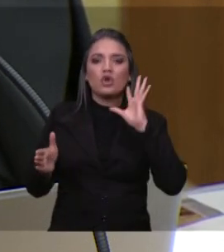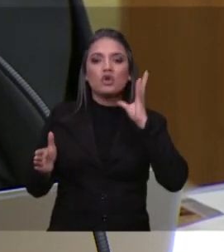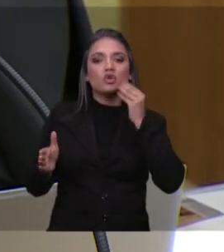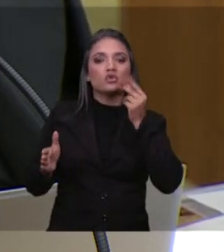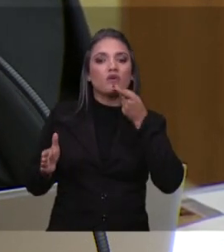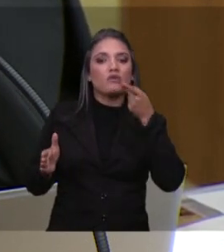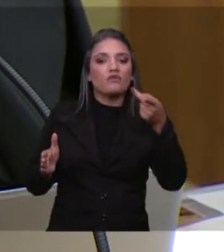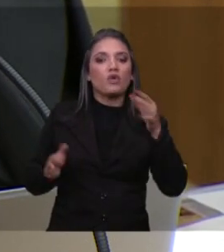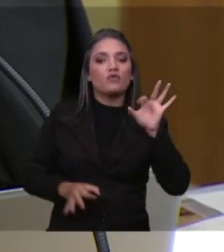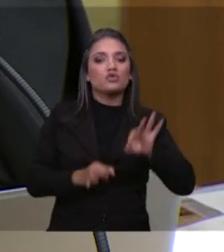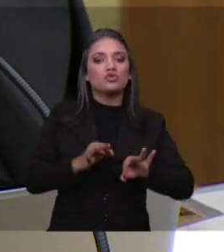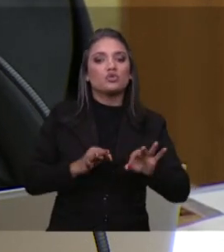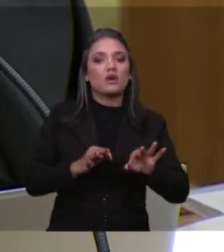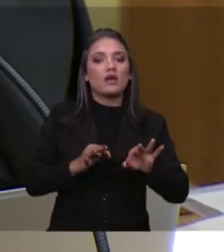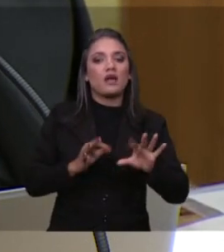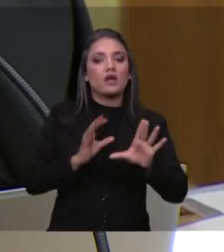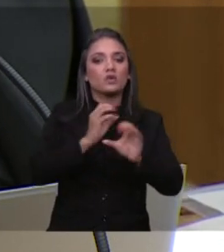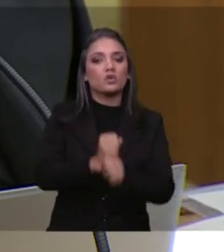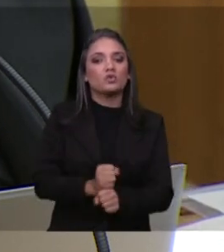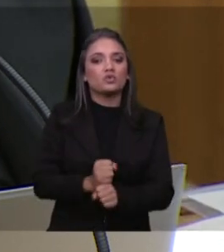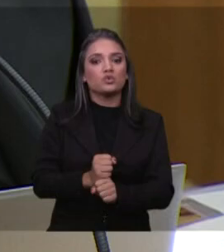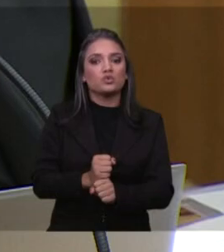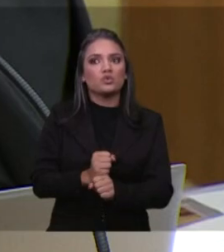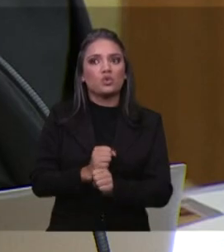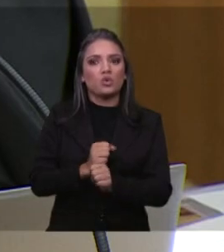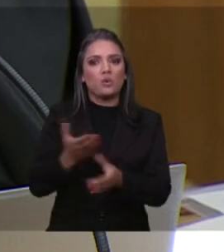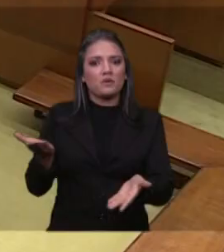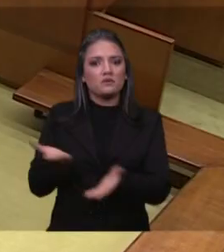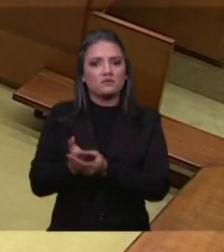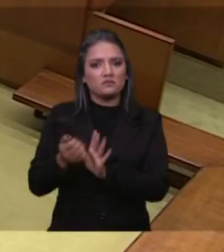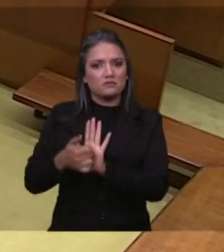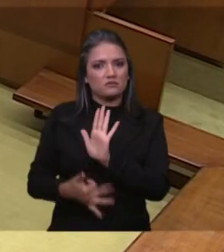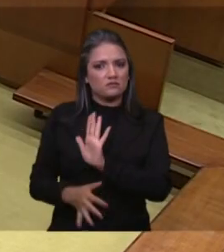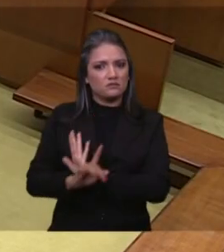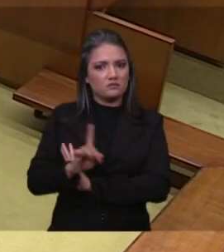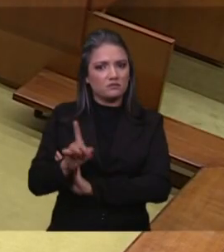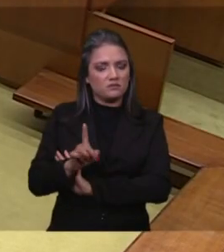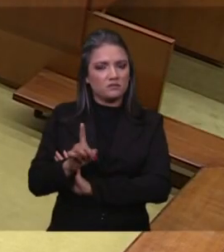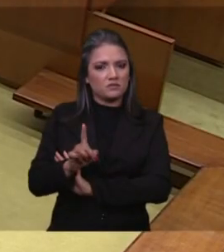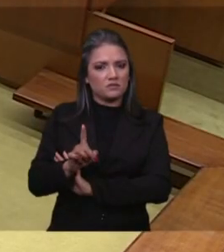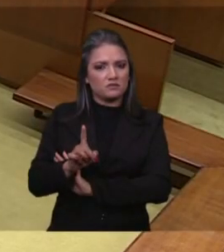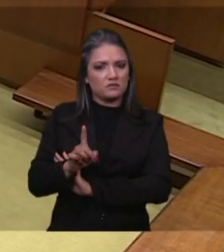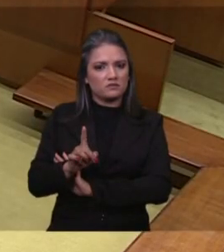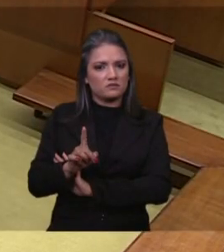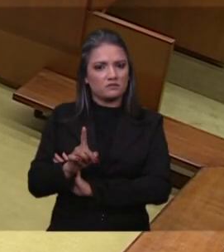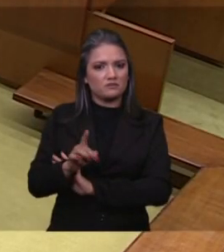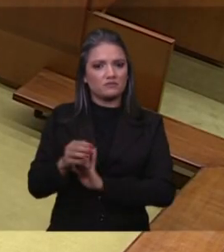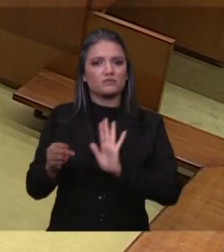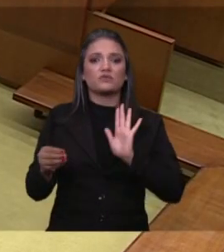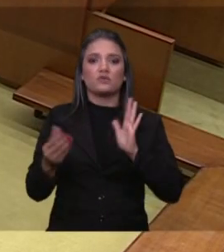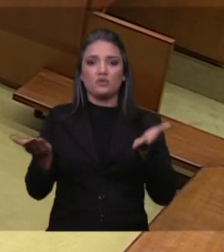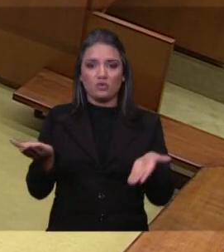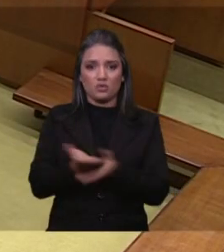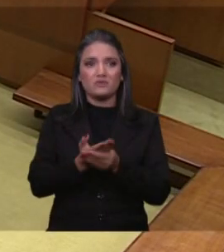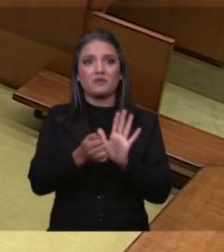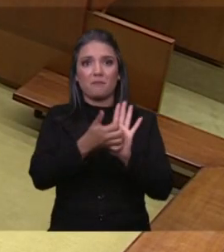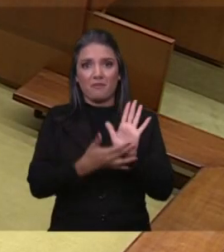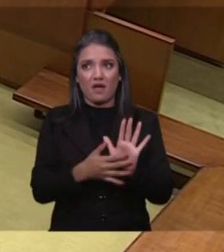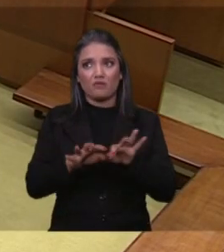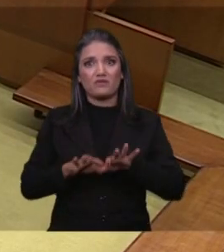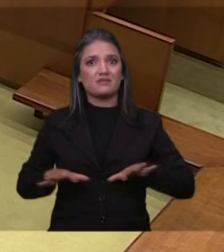No, os embargos de declaração, salvo o melhor juízo, não. Que está com esse tema independente. Os embargos foram julgados separadamente. Separadamente.